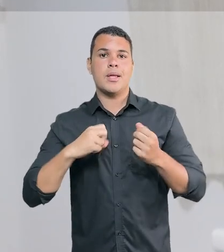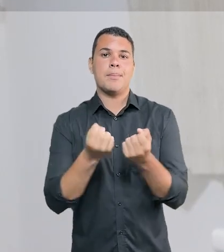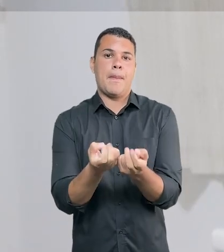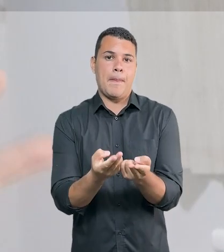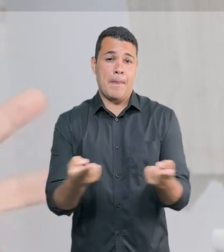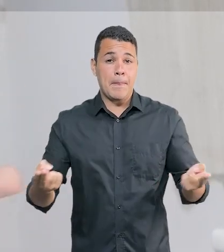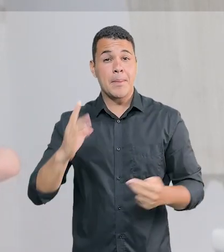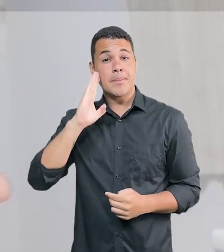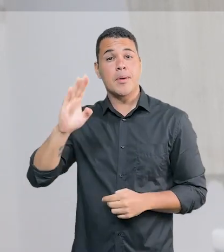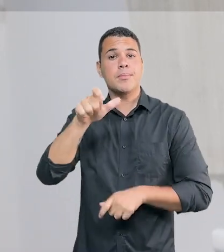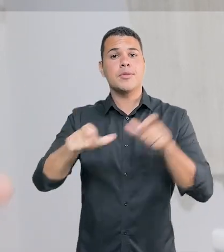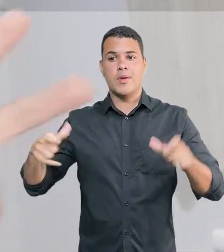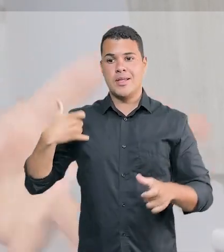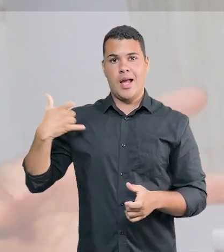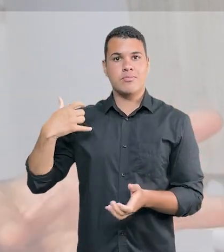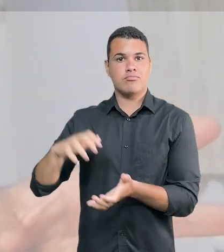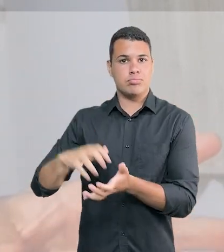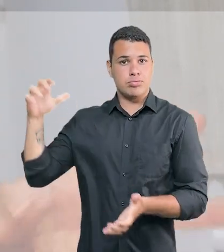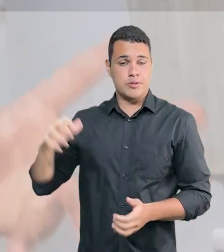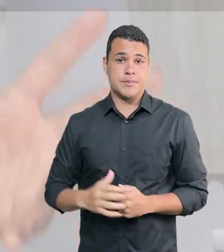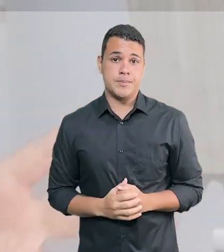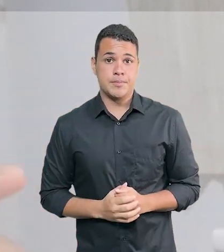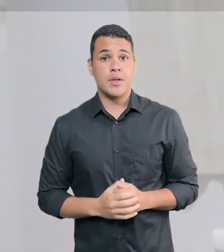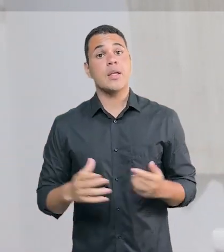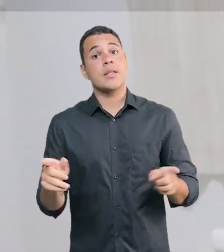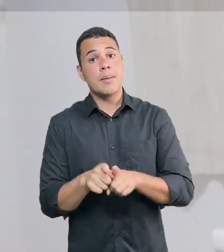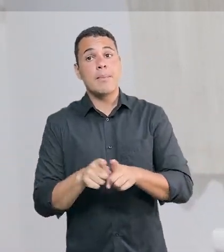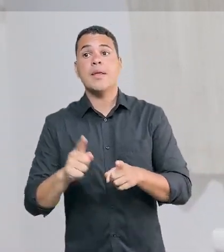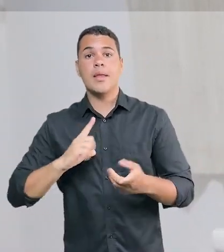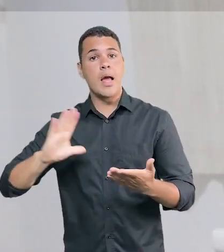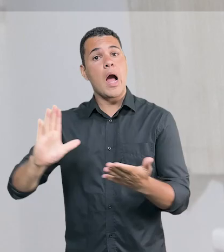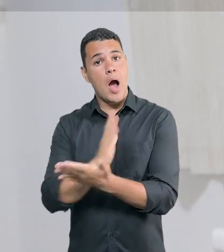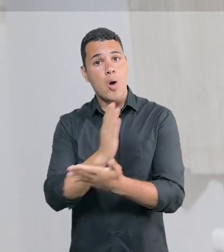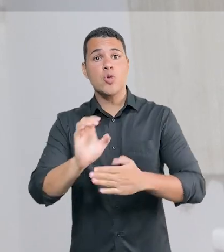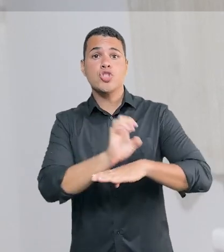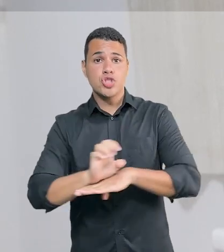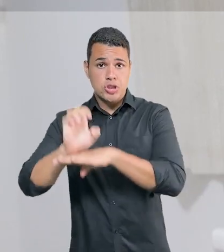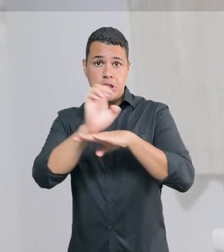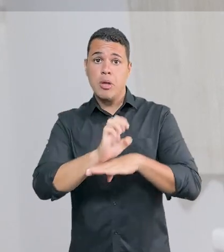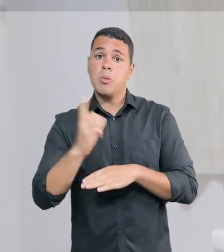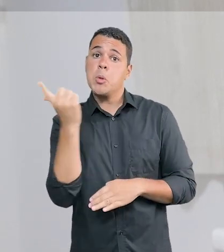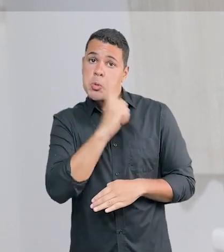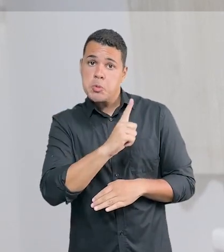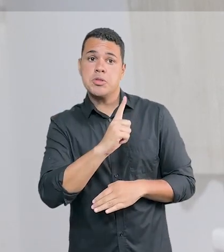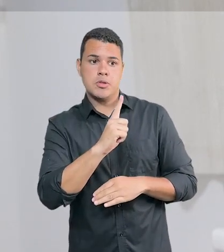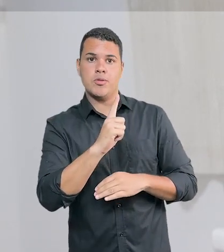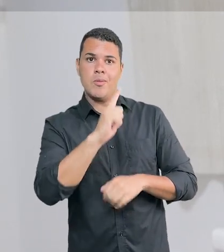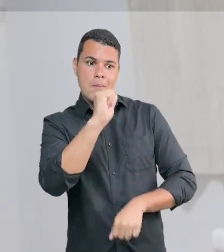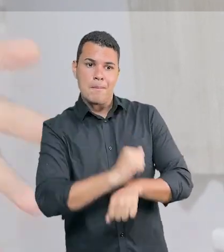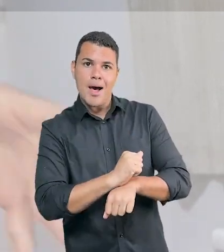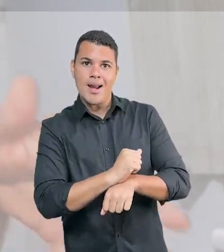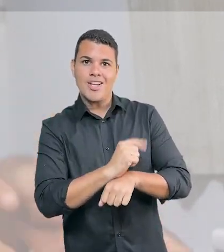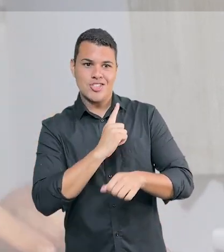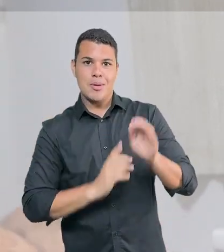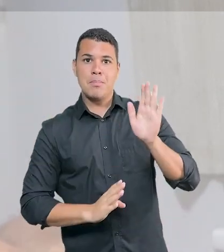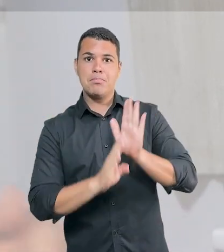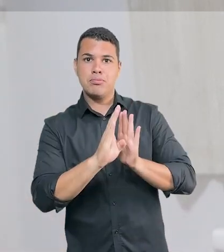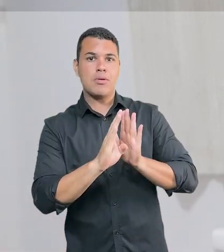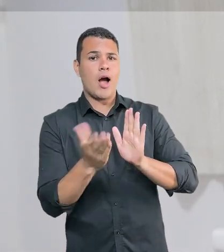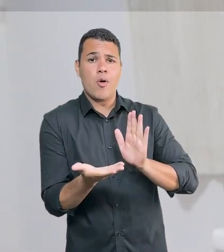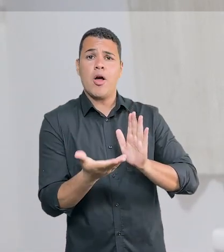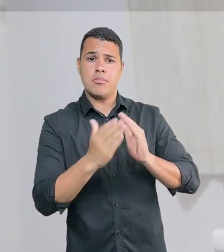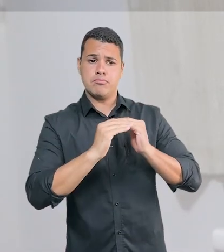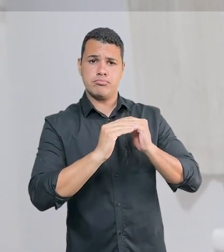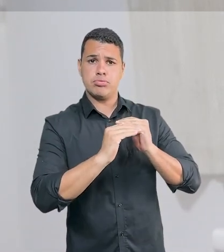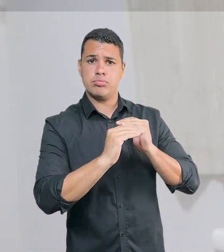avançada. Agora a gente já tem, né, alguns daqueles estados já interrompendo o ritmo de crescimento, alguns já,